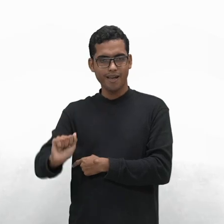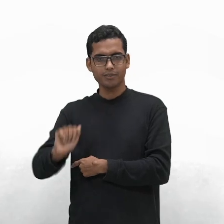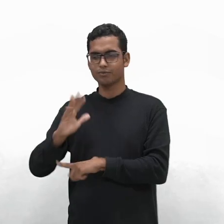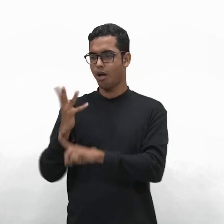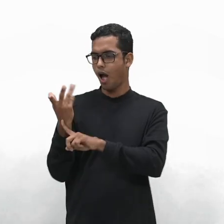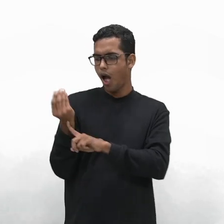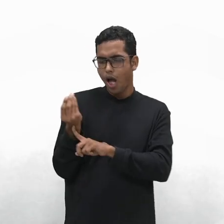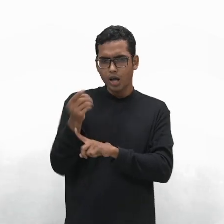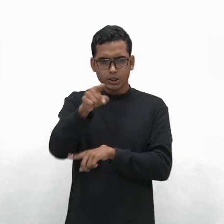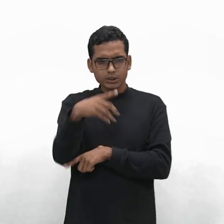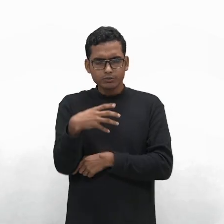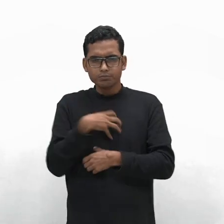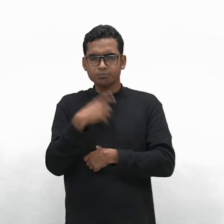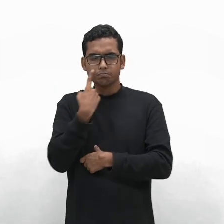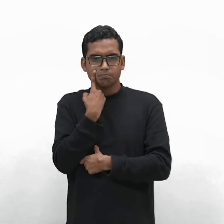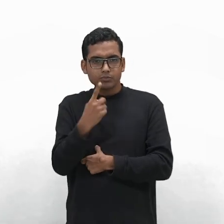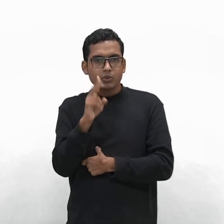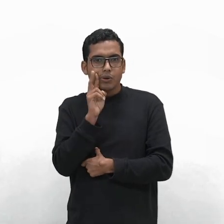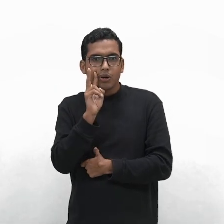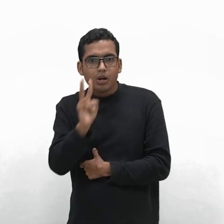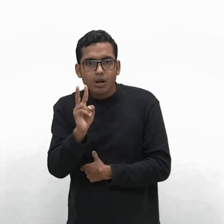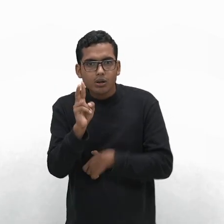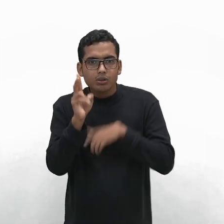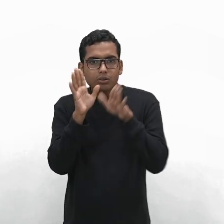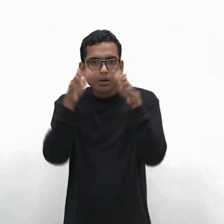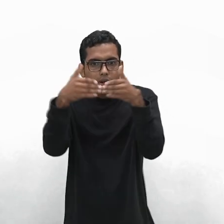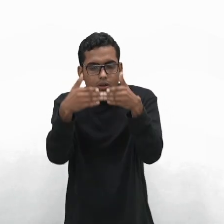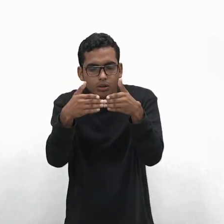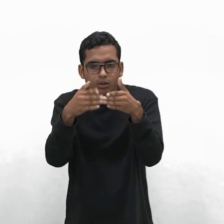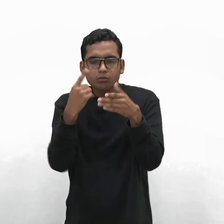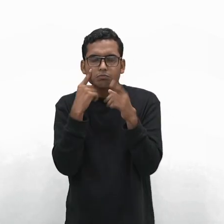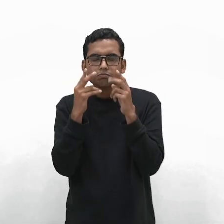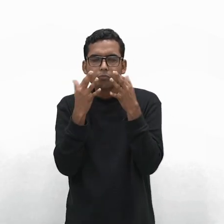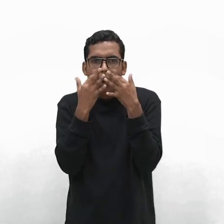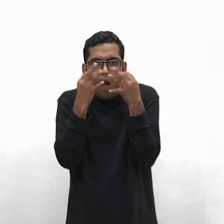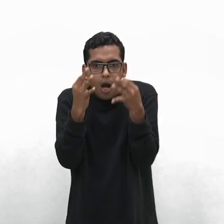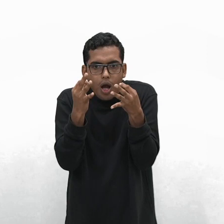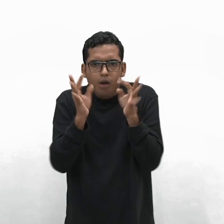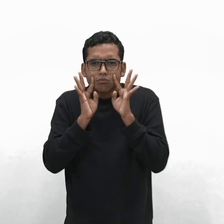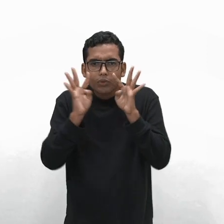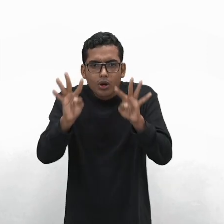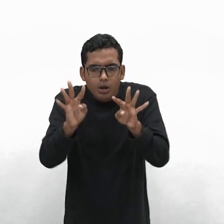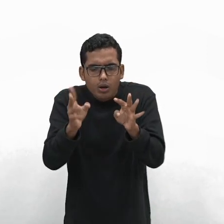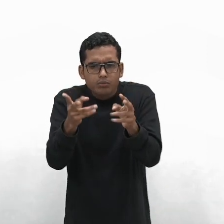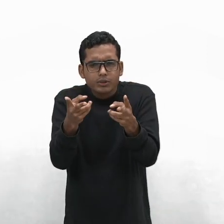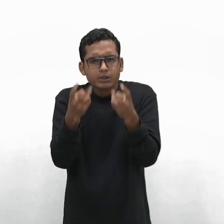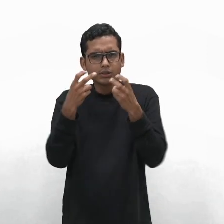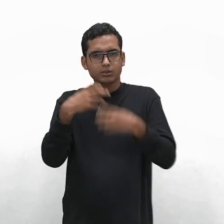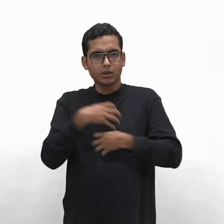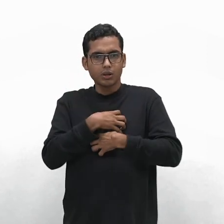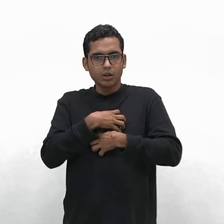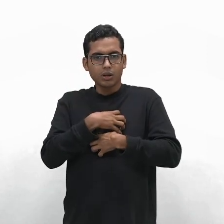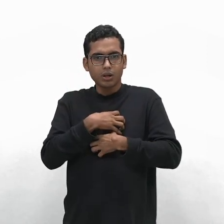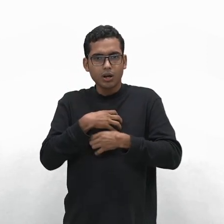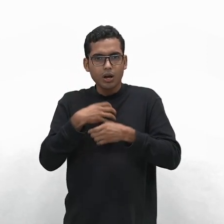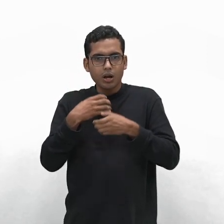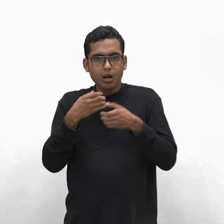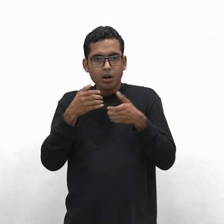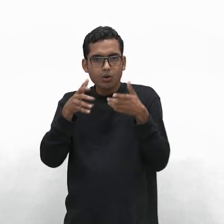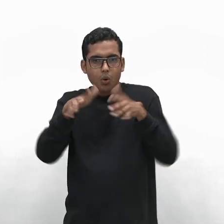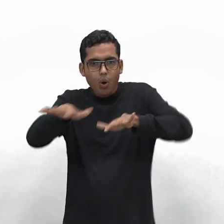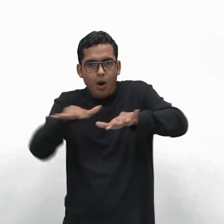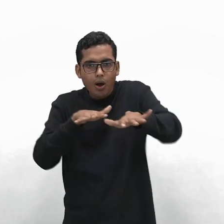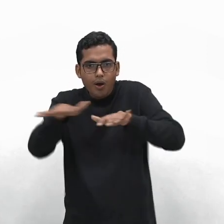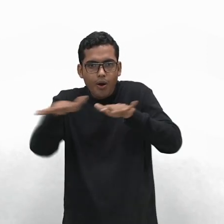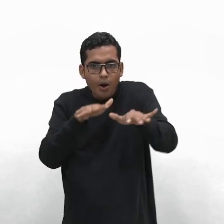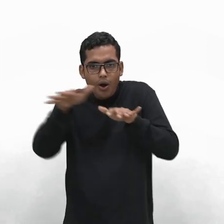se você olhar fixo para essa imagem, você vai ter a sensação que ela está em movimento. Mas eu estou utilizando o quê?